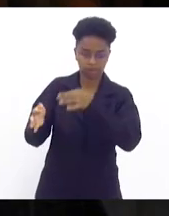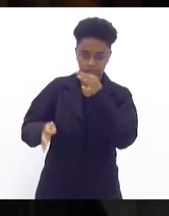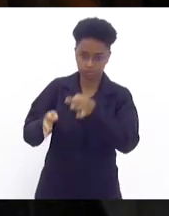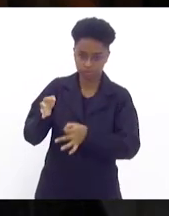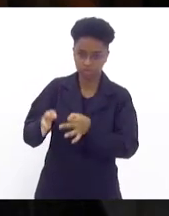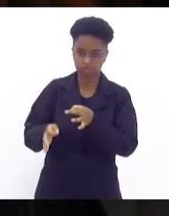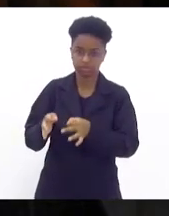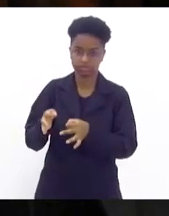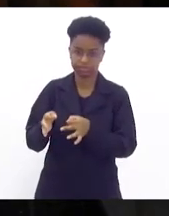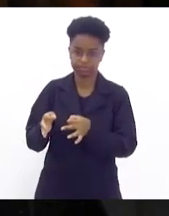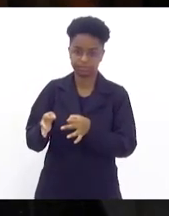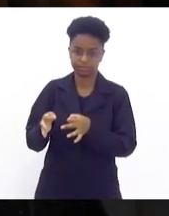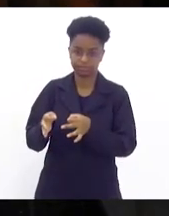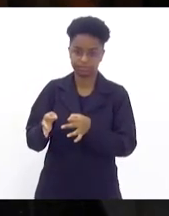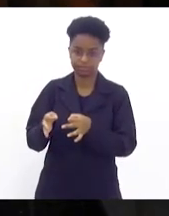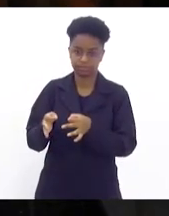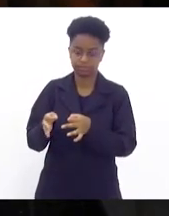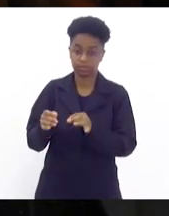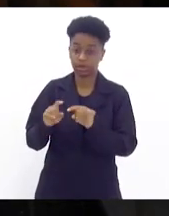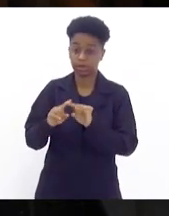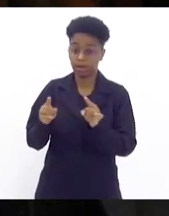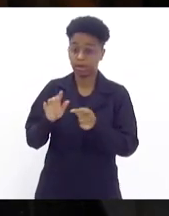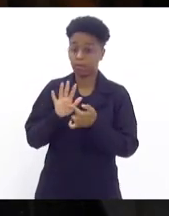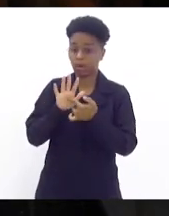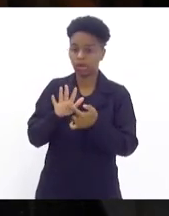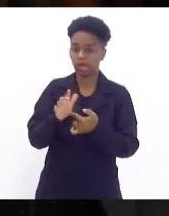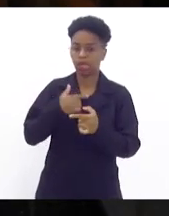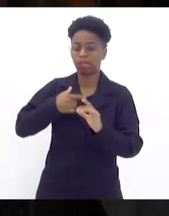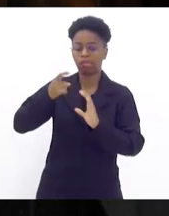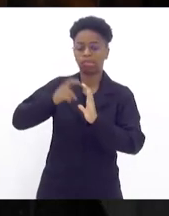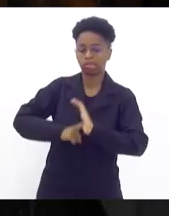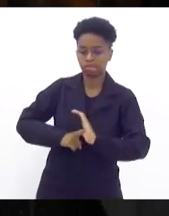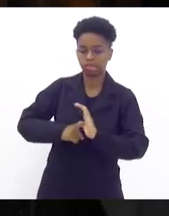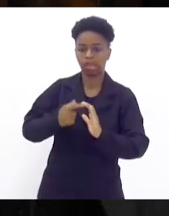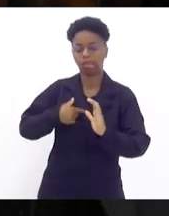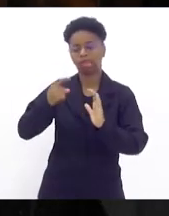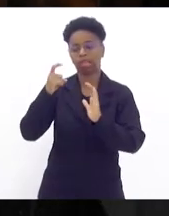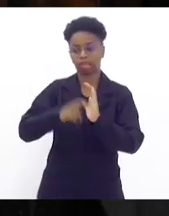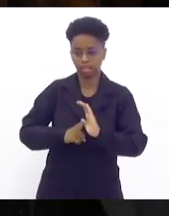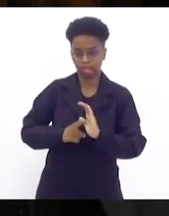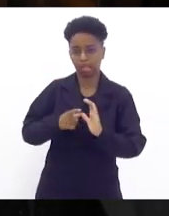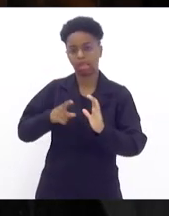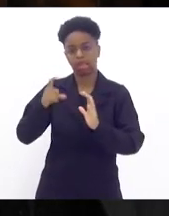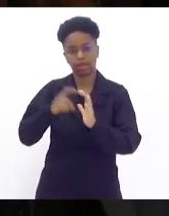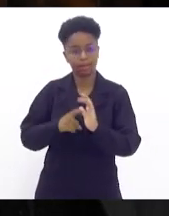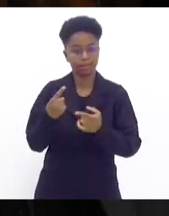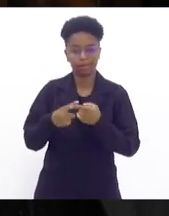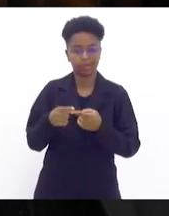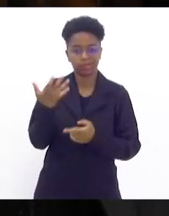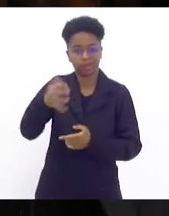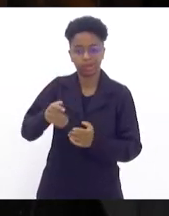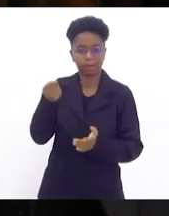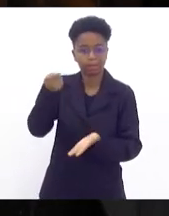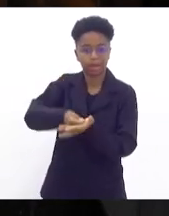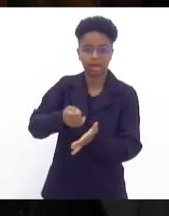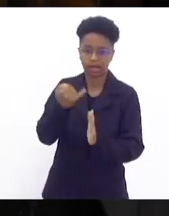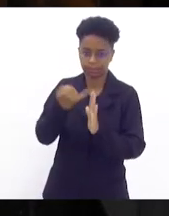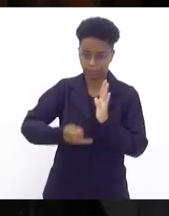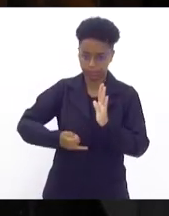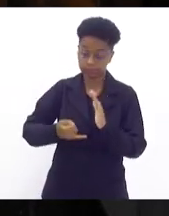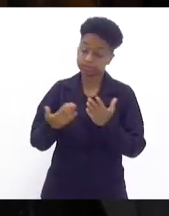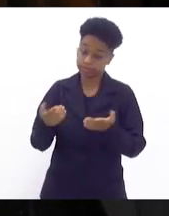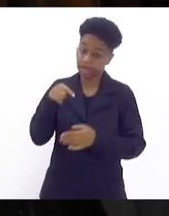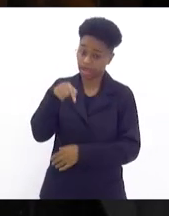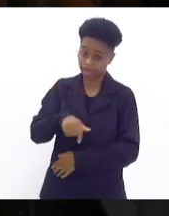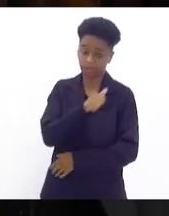qualificando-os como devedores quanto mais para não pagar os impostos vídeo no